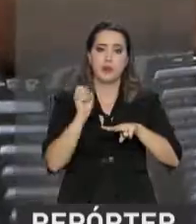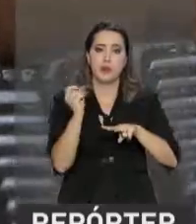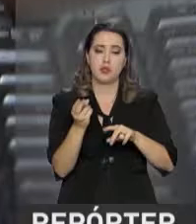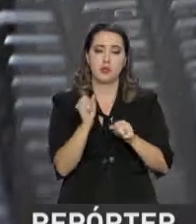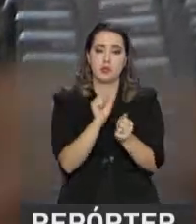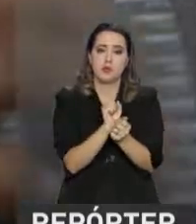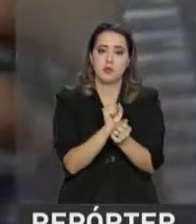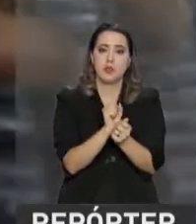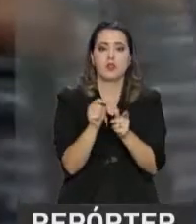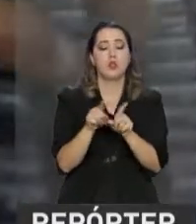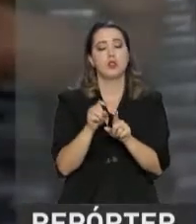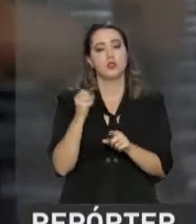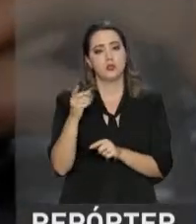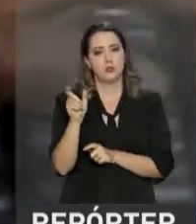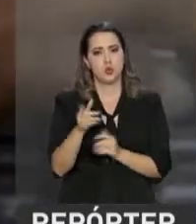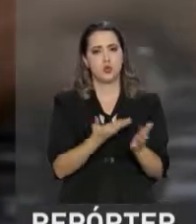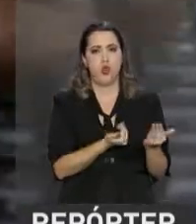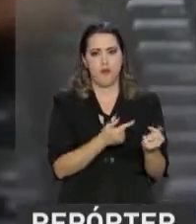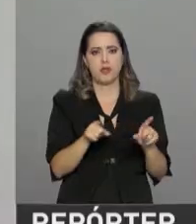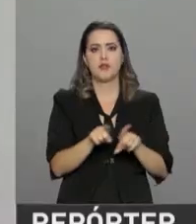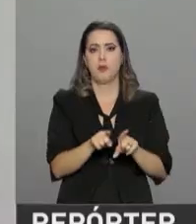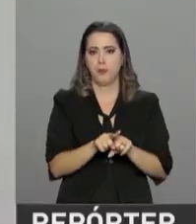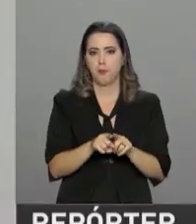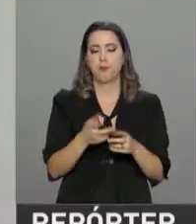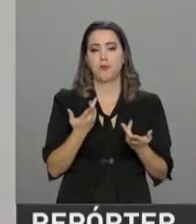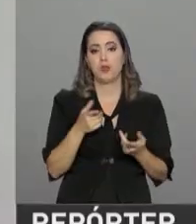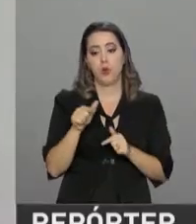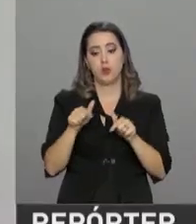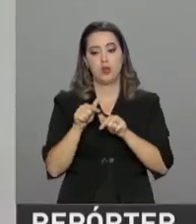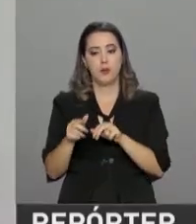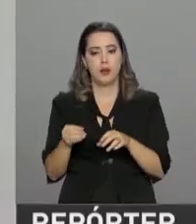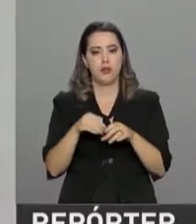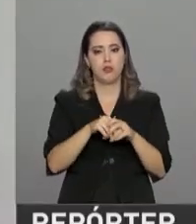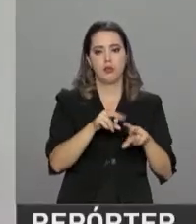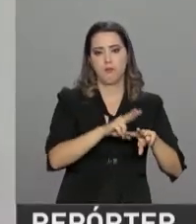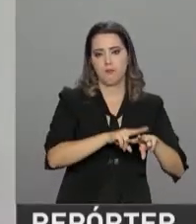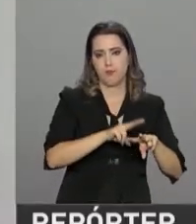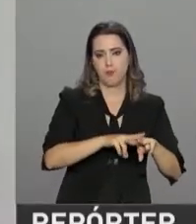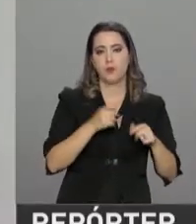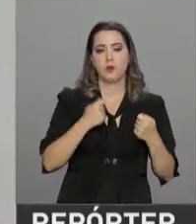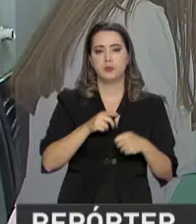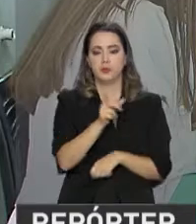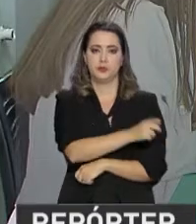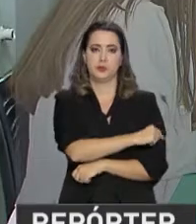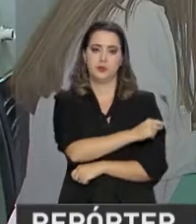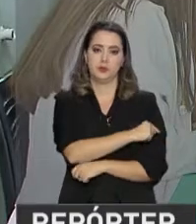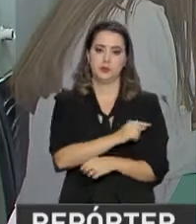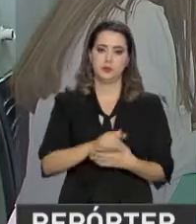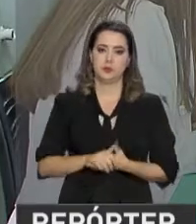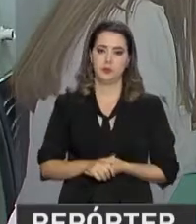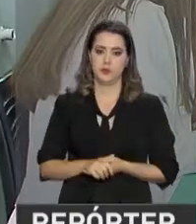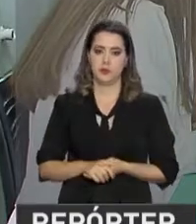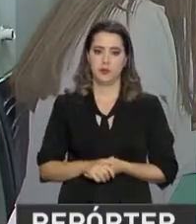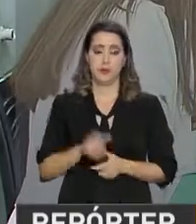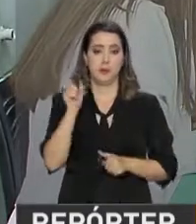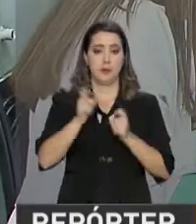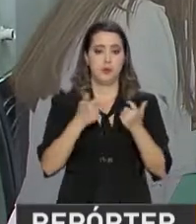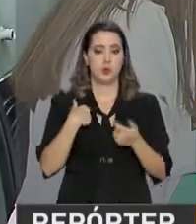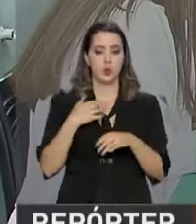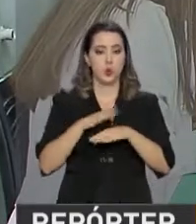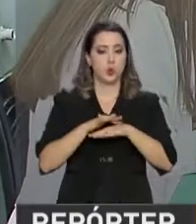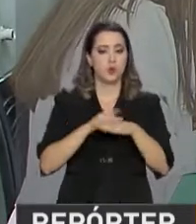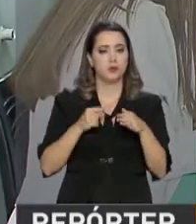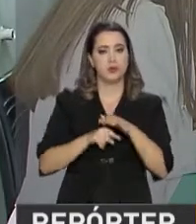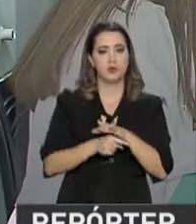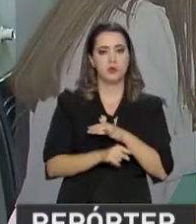detidas, inclusive os adolescentes. Quem trabalha no sistema prisional também deve ser vacinado. Pessoas que têm algum tipo de doença